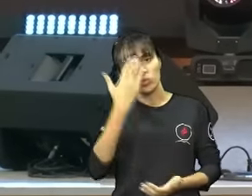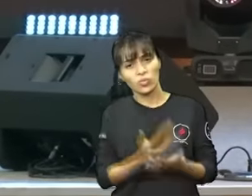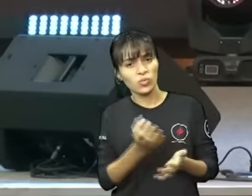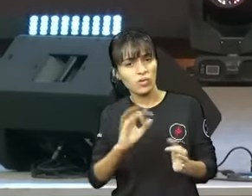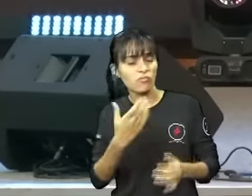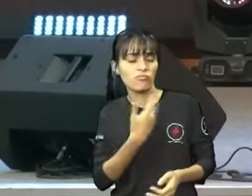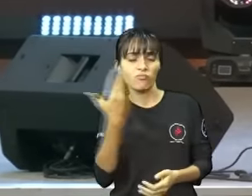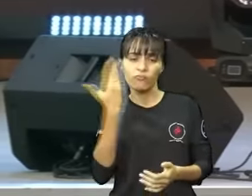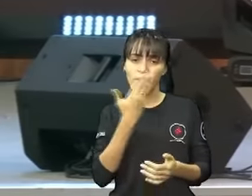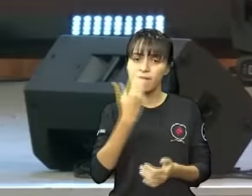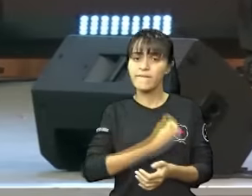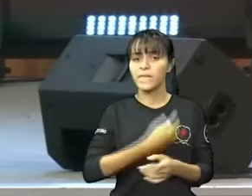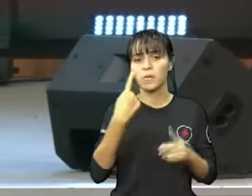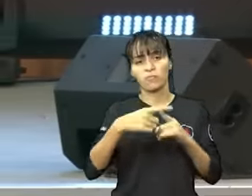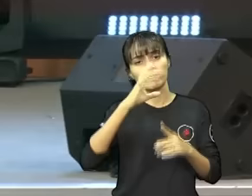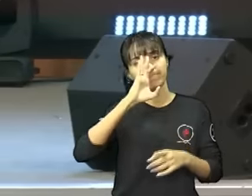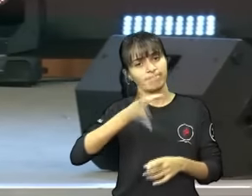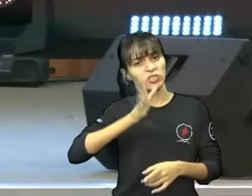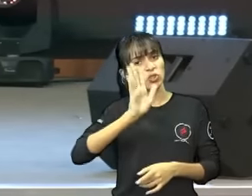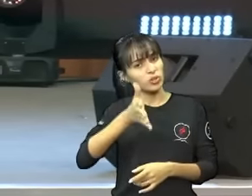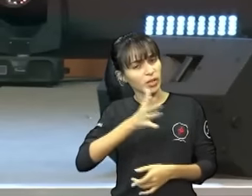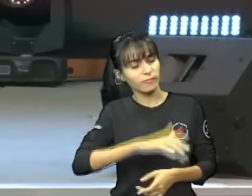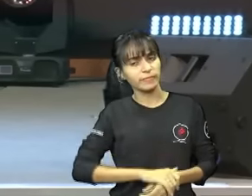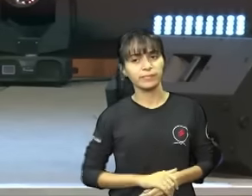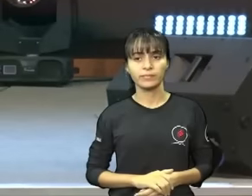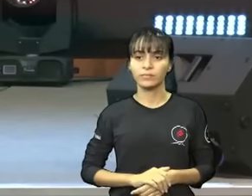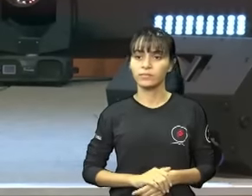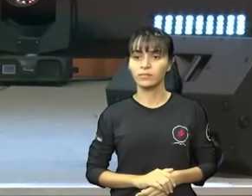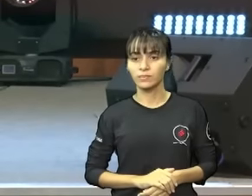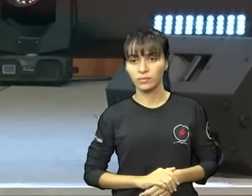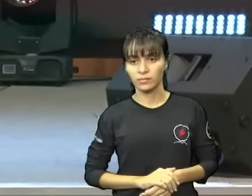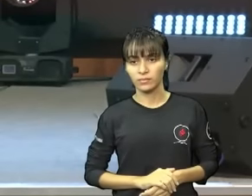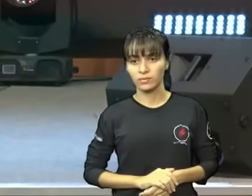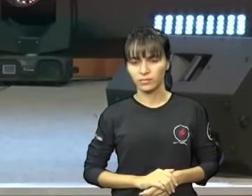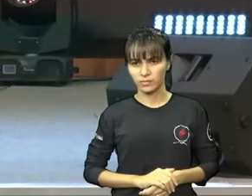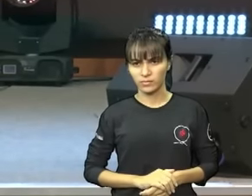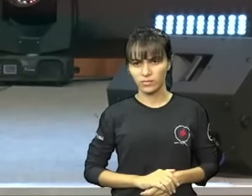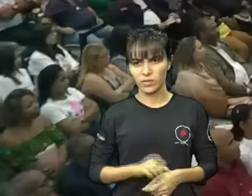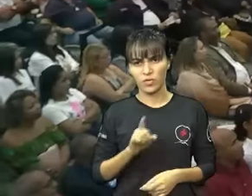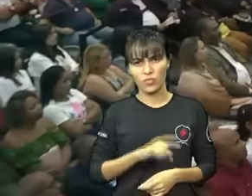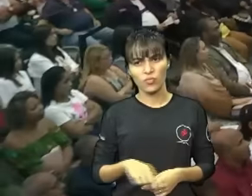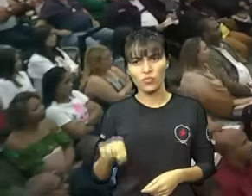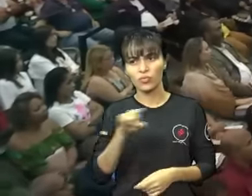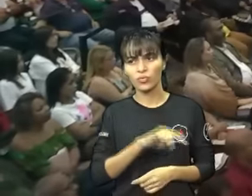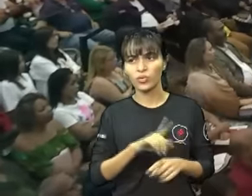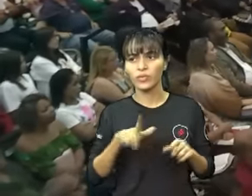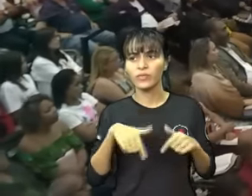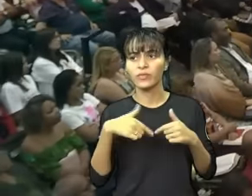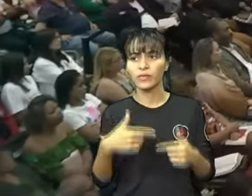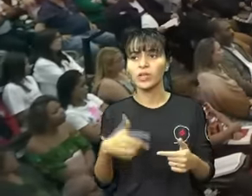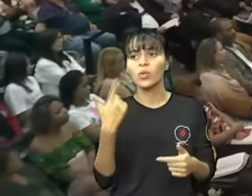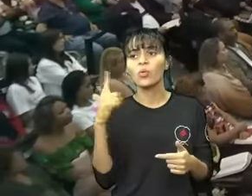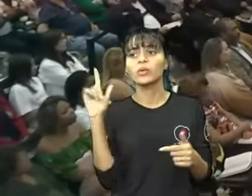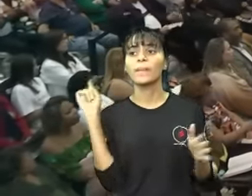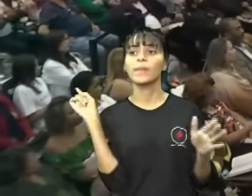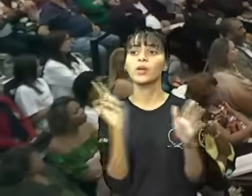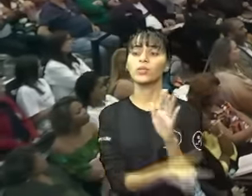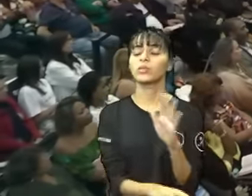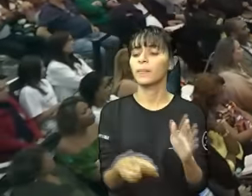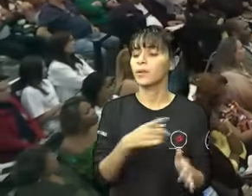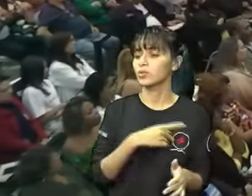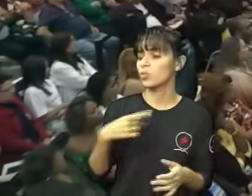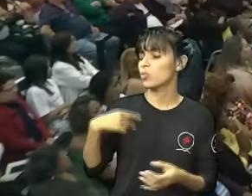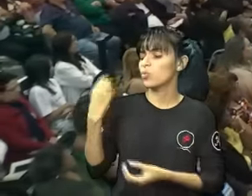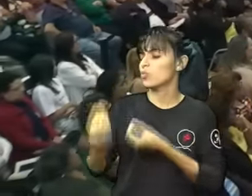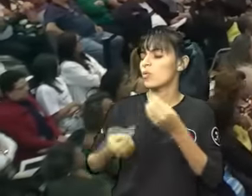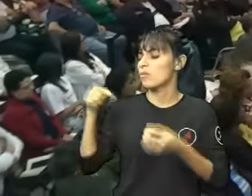ver a vida porque já está condenado Oi e aí você faz uma outra pergunta pastor como é que o